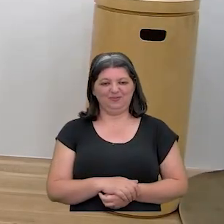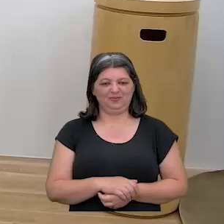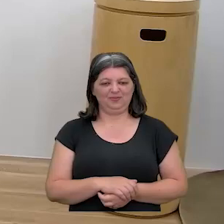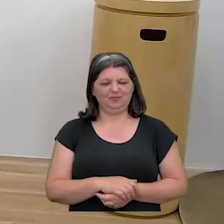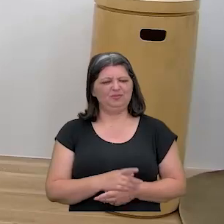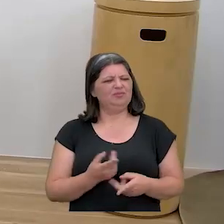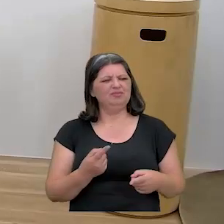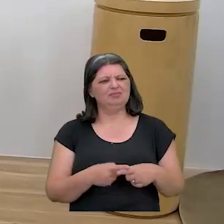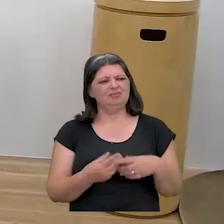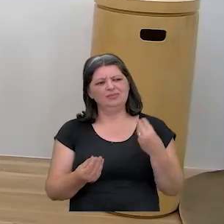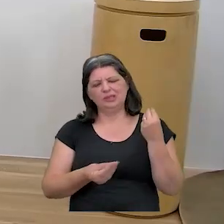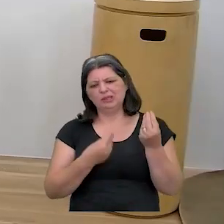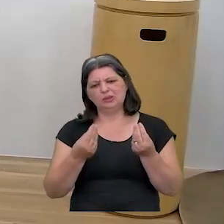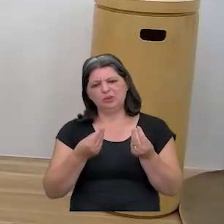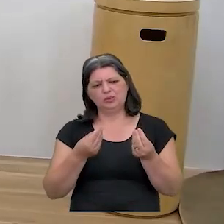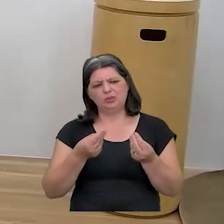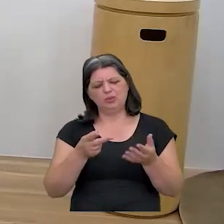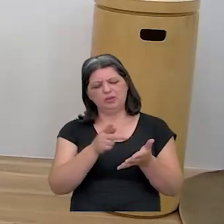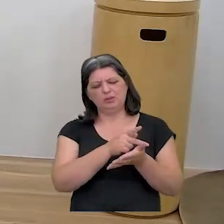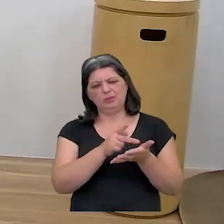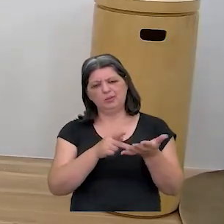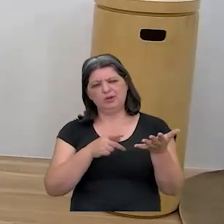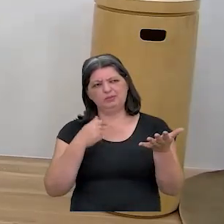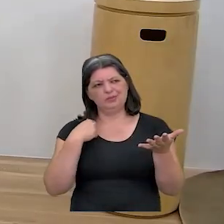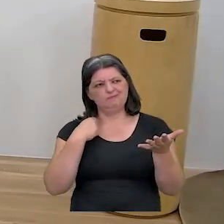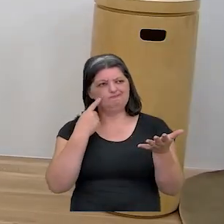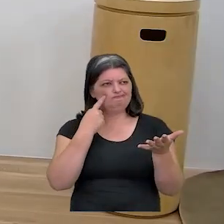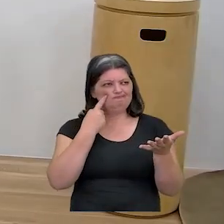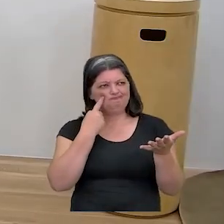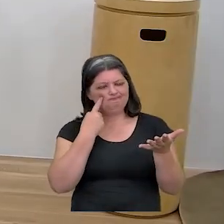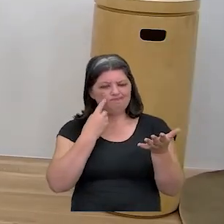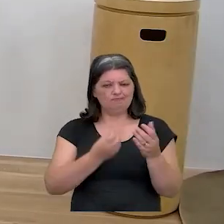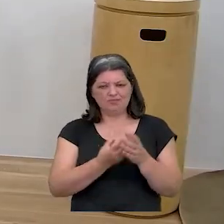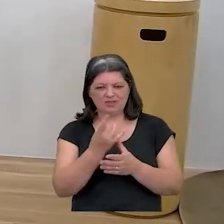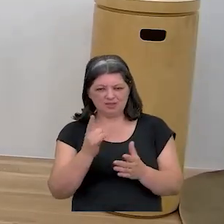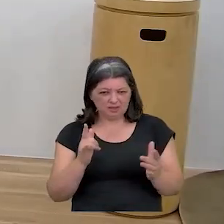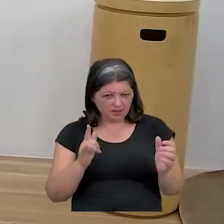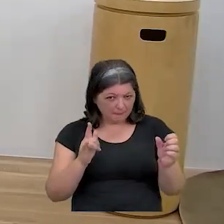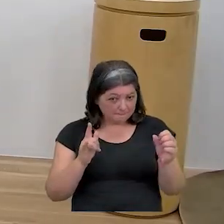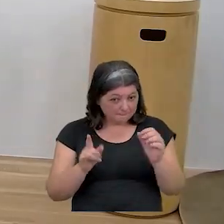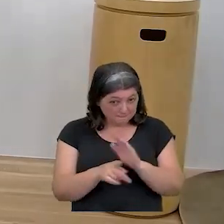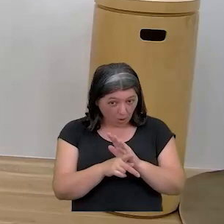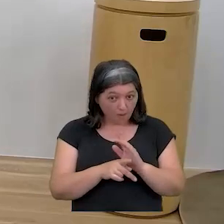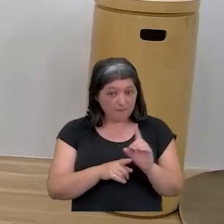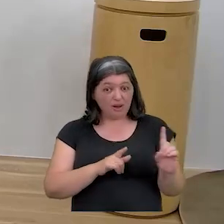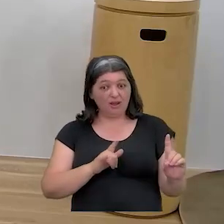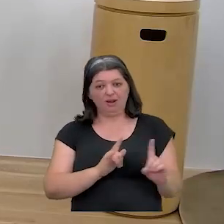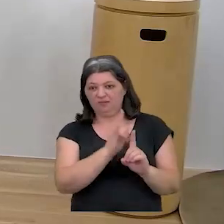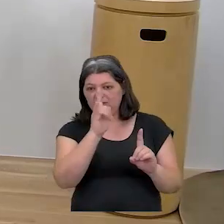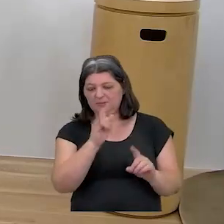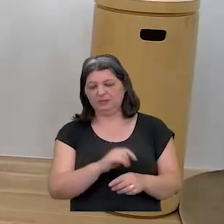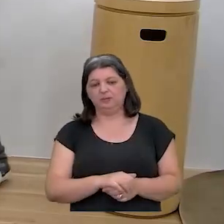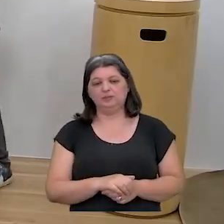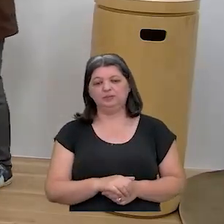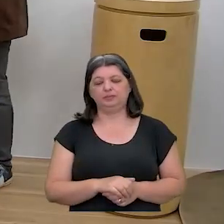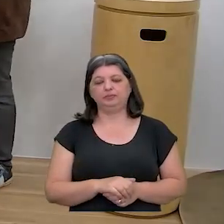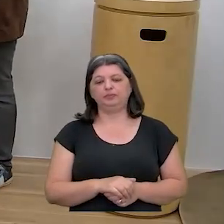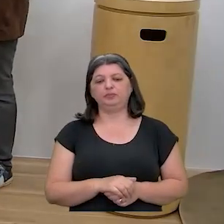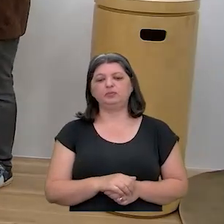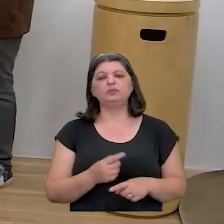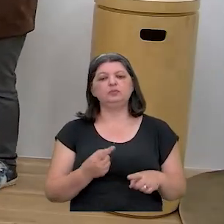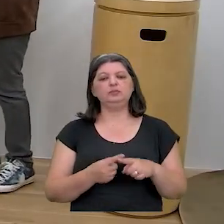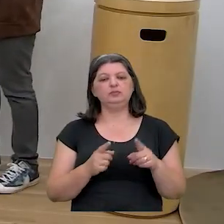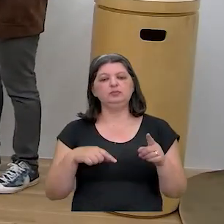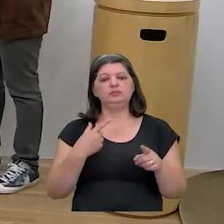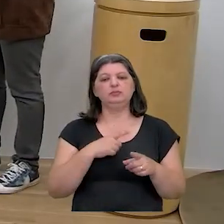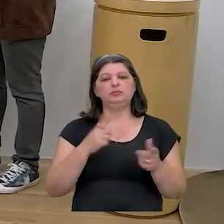Como assim encaixar um poema na questão da fanzine? Dá. Por quê? Porque nós estamos exercitando aqui, ó, vai cair, não caiu. A